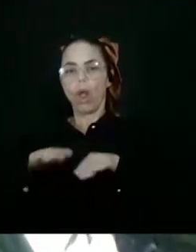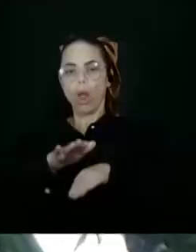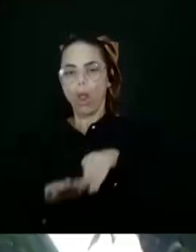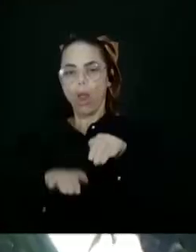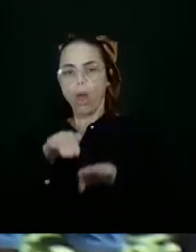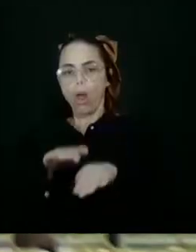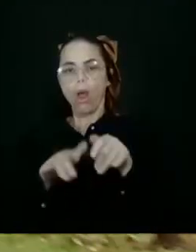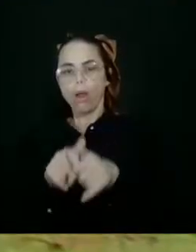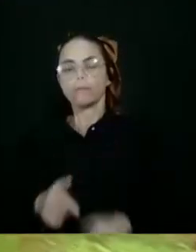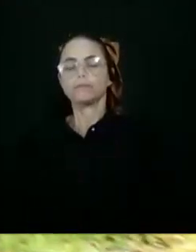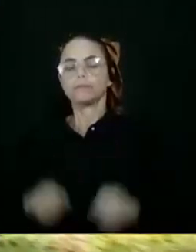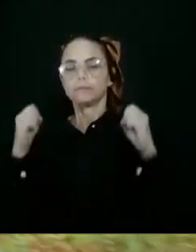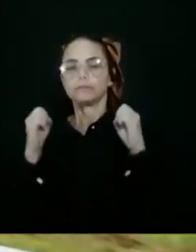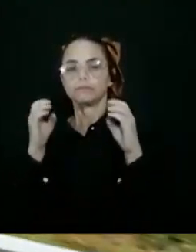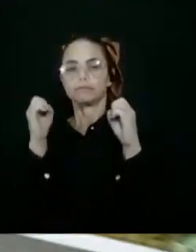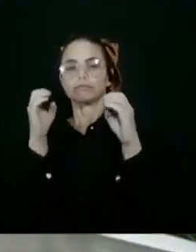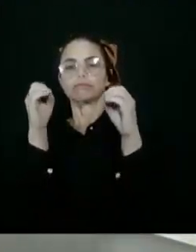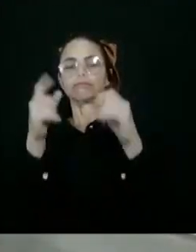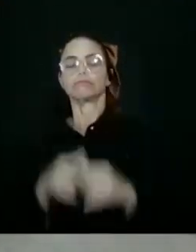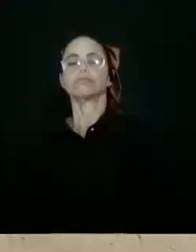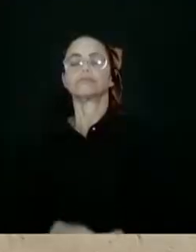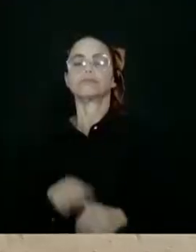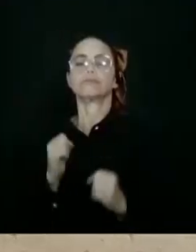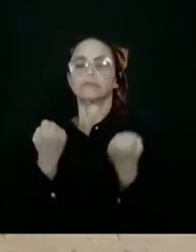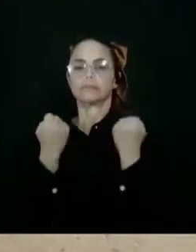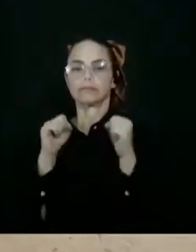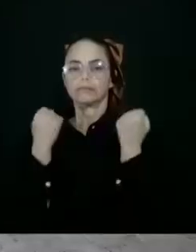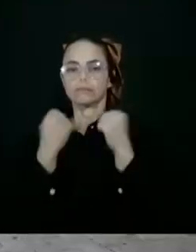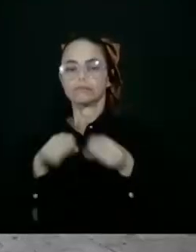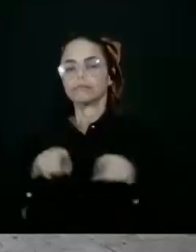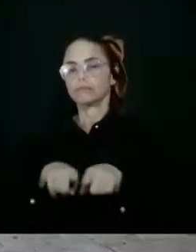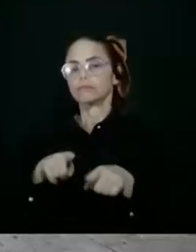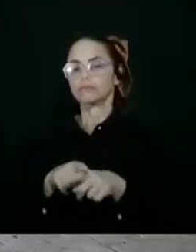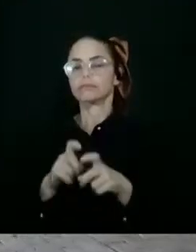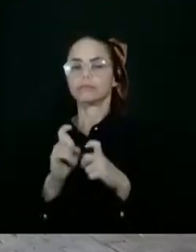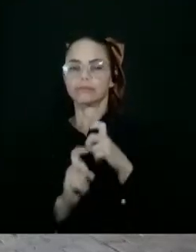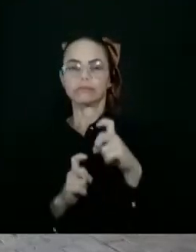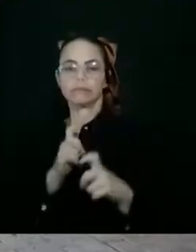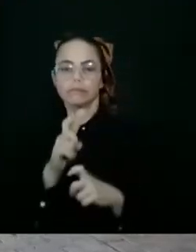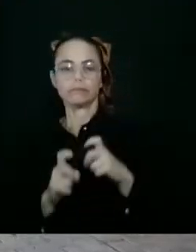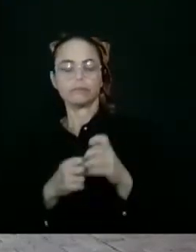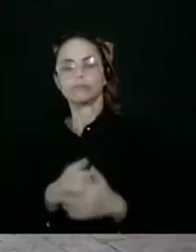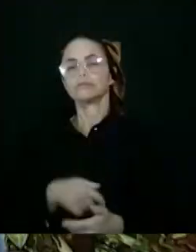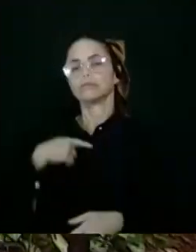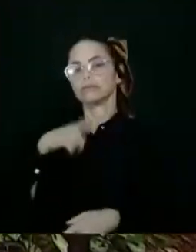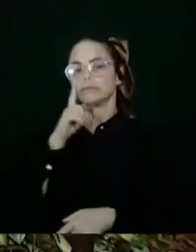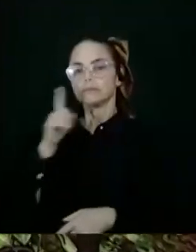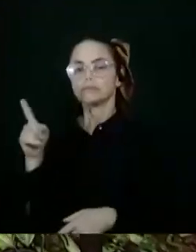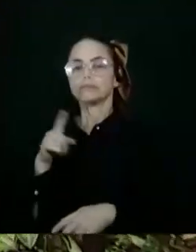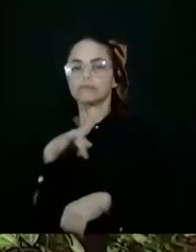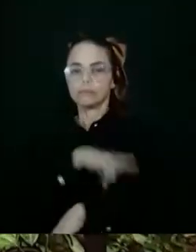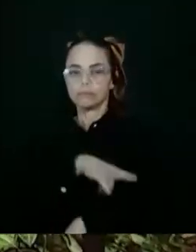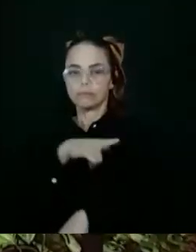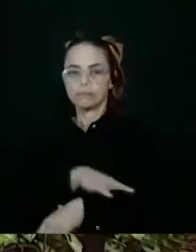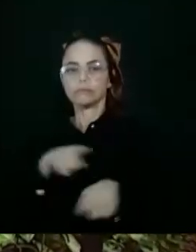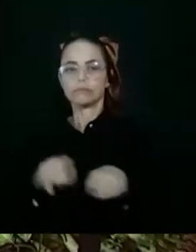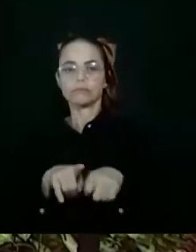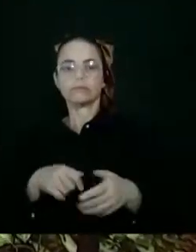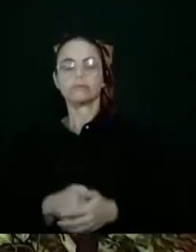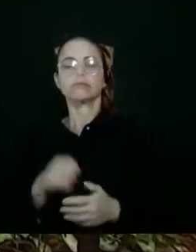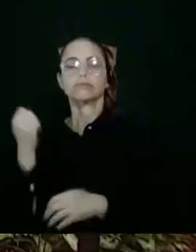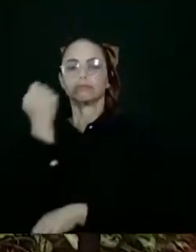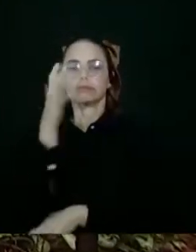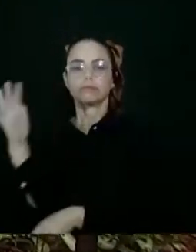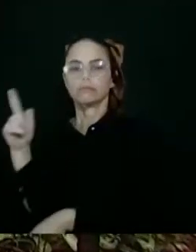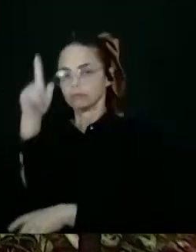na iluminação, instalação de academia ao ar livre, playground e a restauração dos sanitários. O Bosque dos Alemães